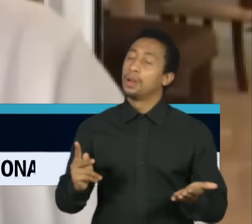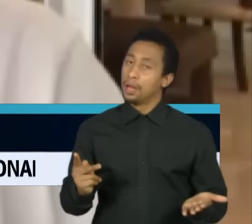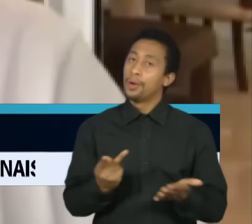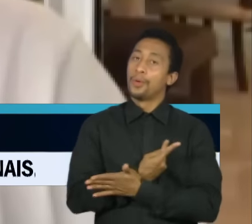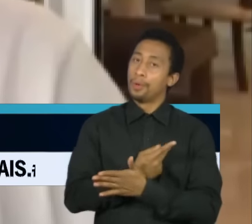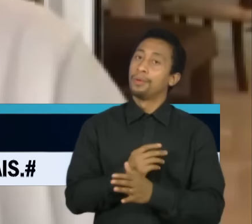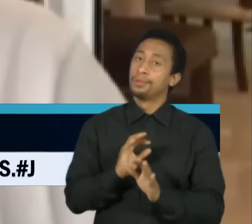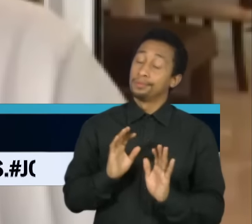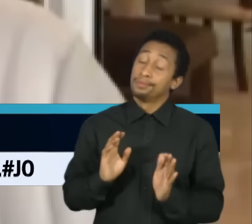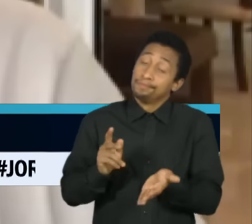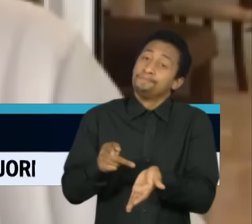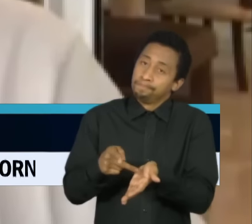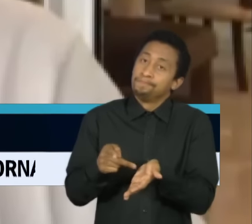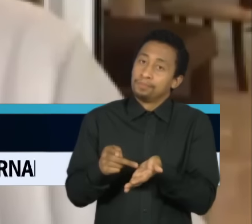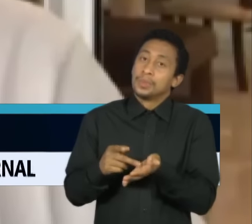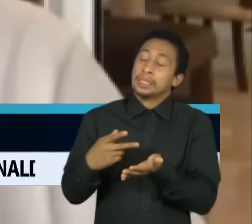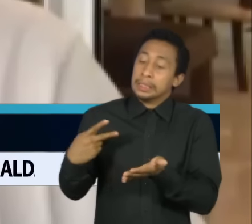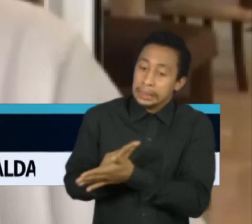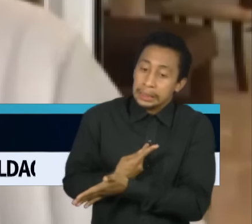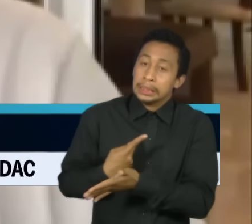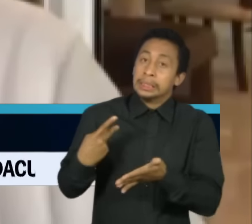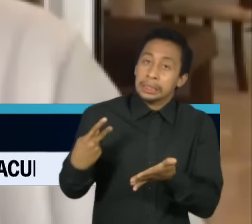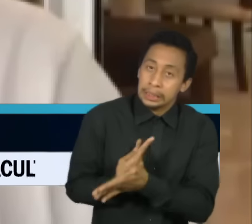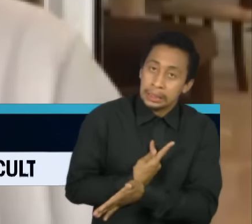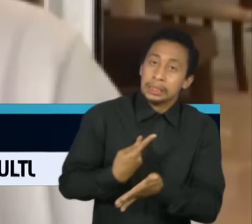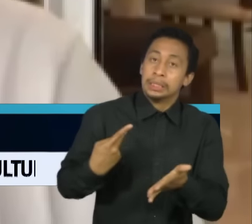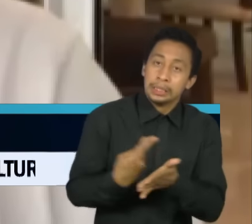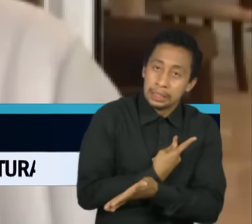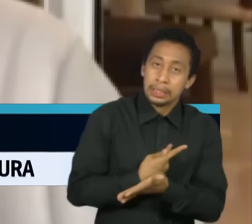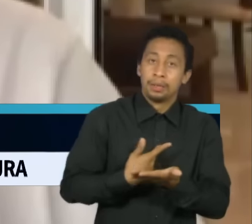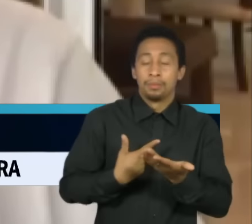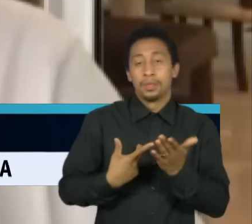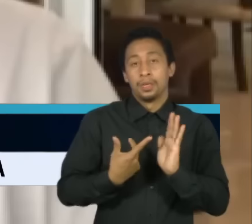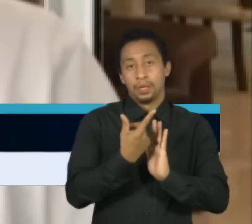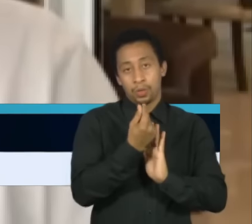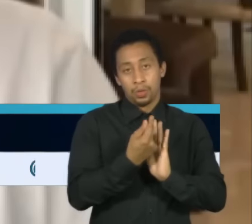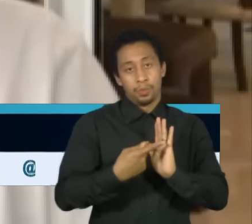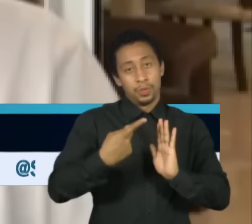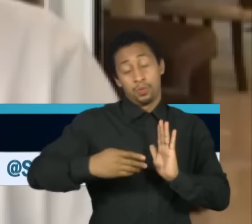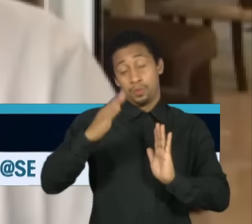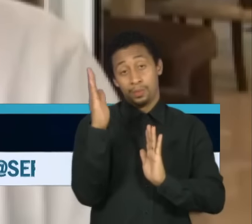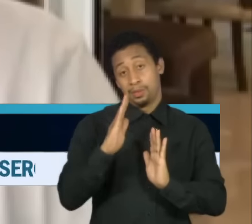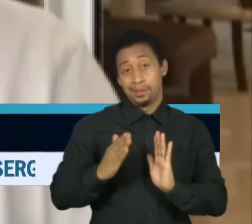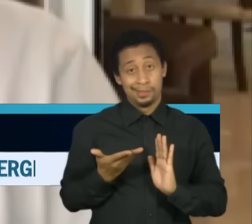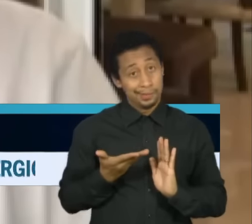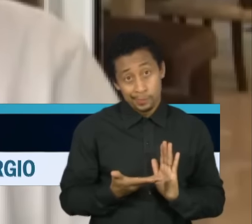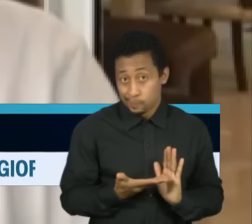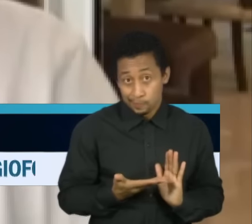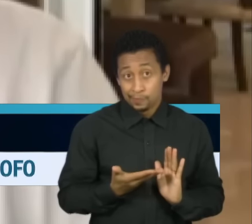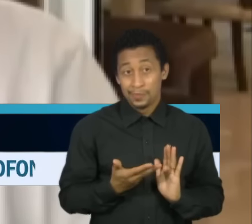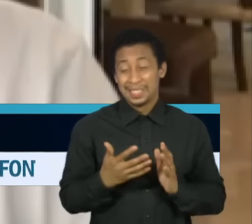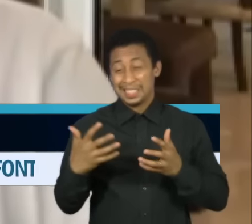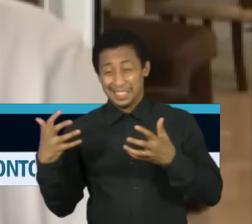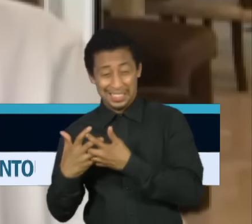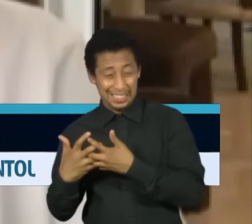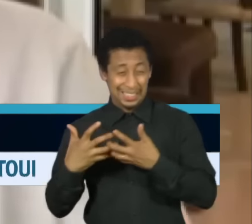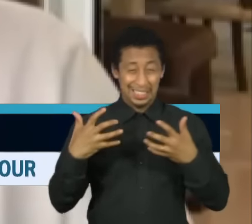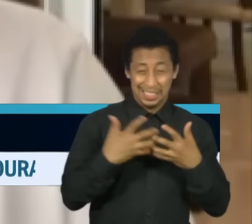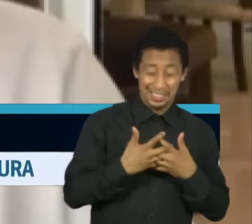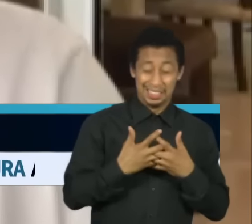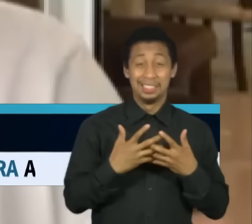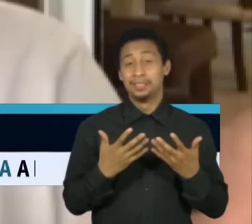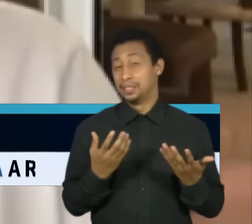maneira bastante acentuada em algumas previsões que fez para a economia brasileira. Não é bom assim ter atritos gratuitos, né? Bastava